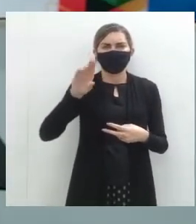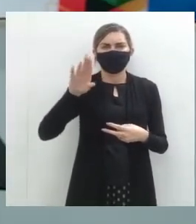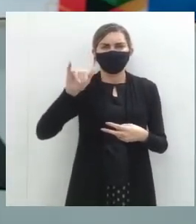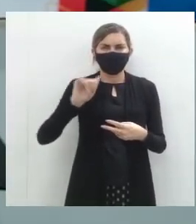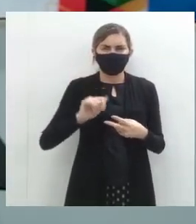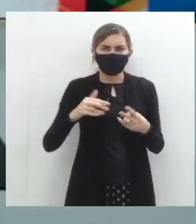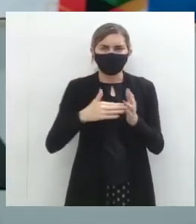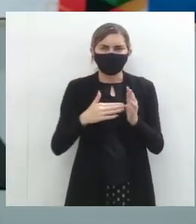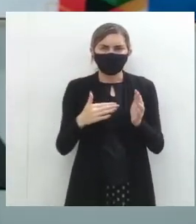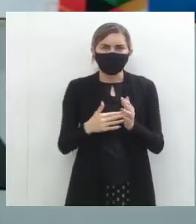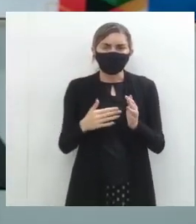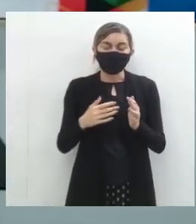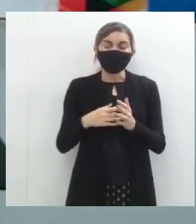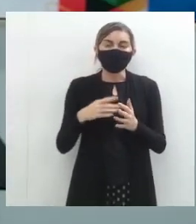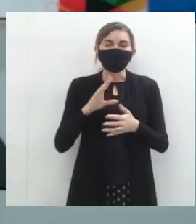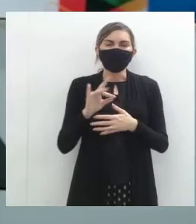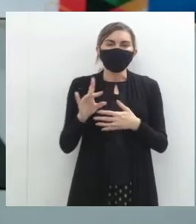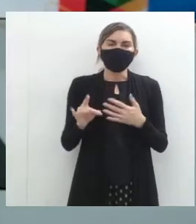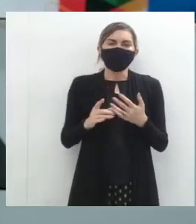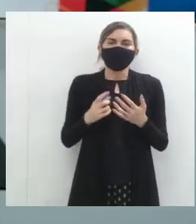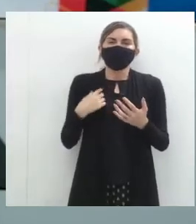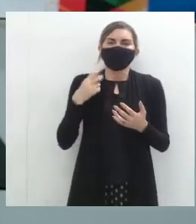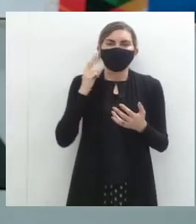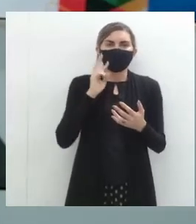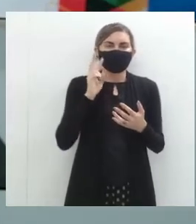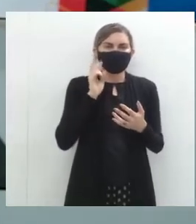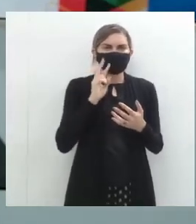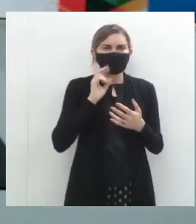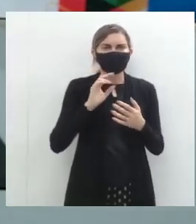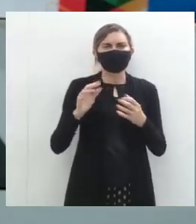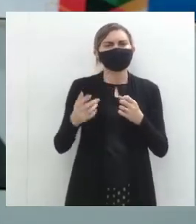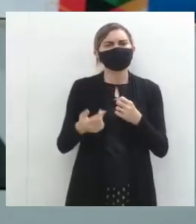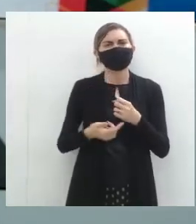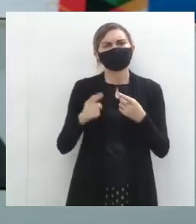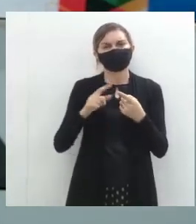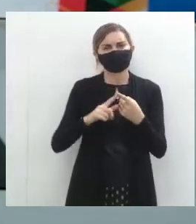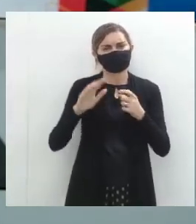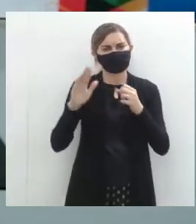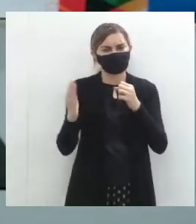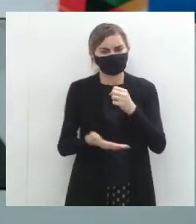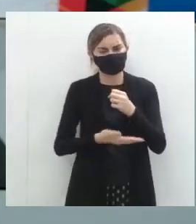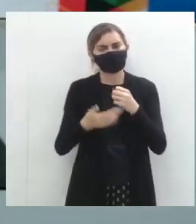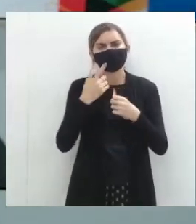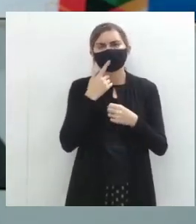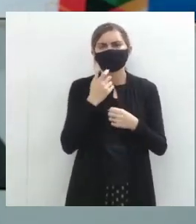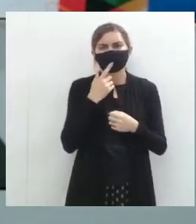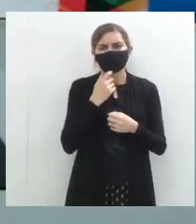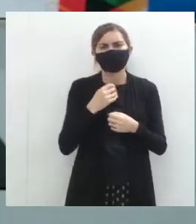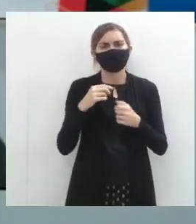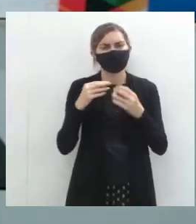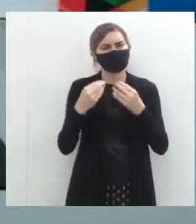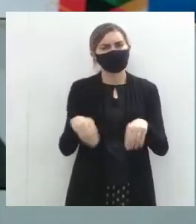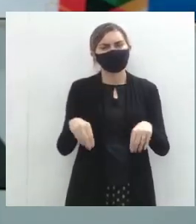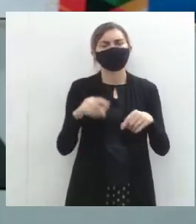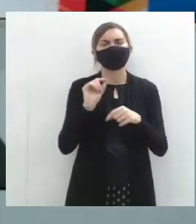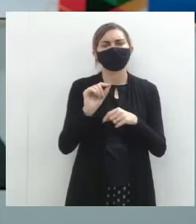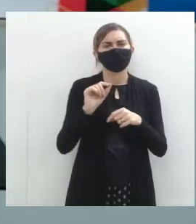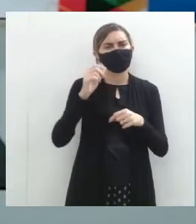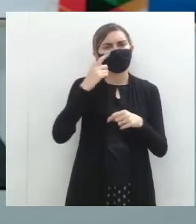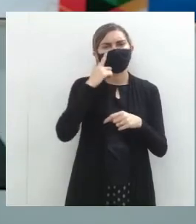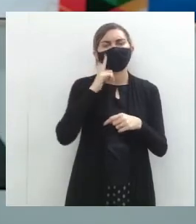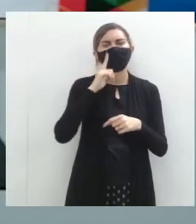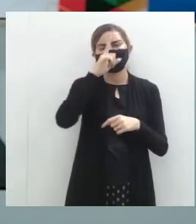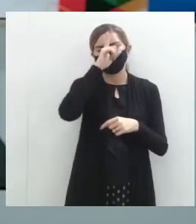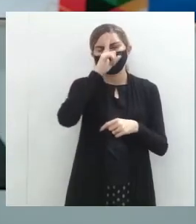citocromo. E um último detalhe, tá? Lembrem que a baixa de hemoglobina no sangue vai provocar a